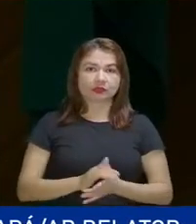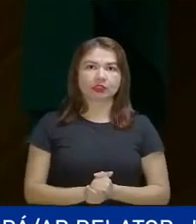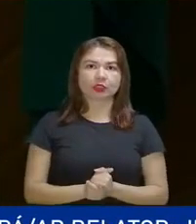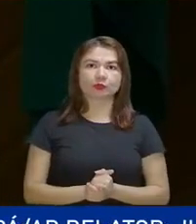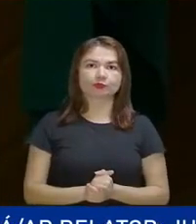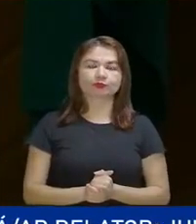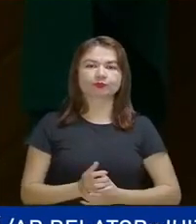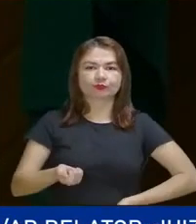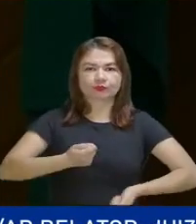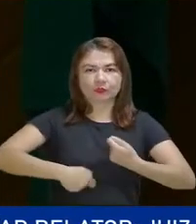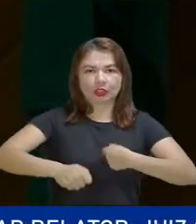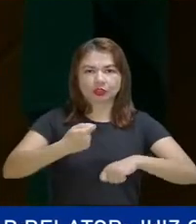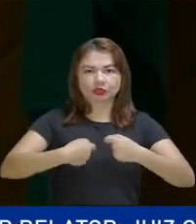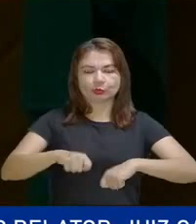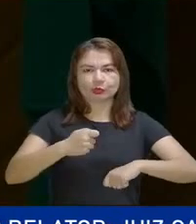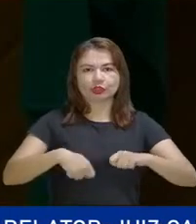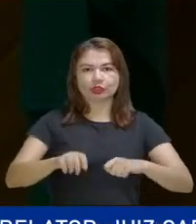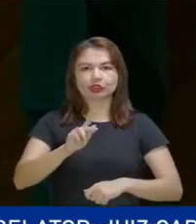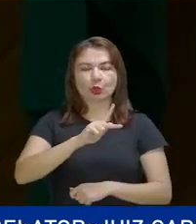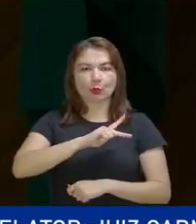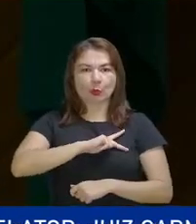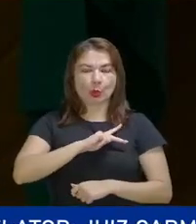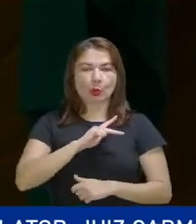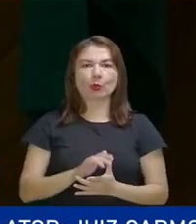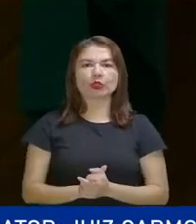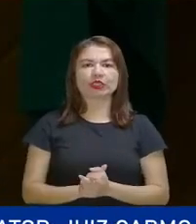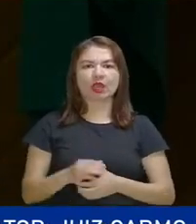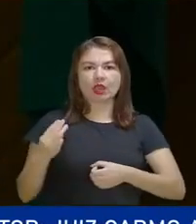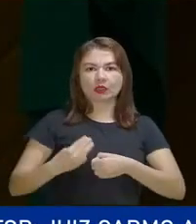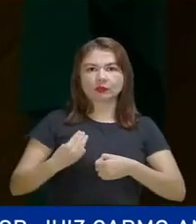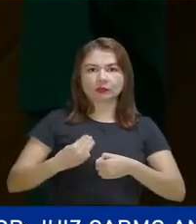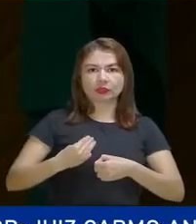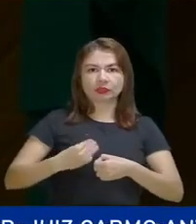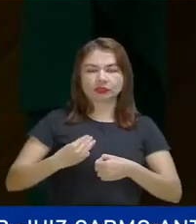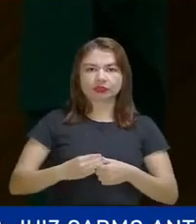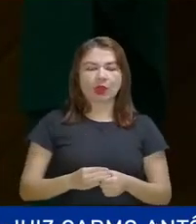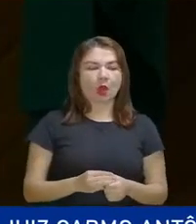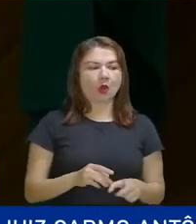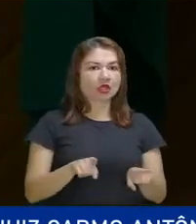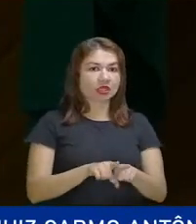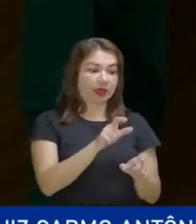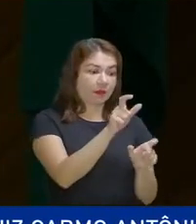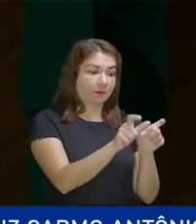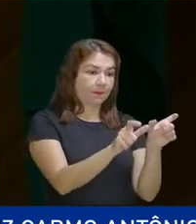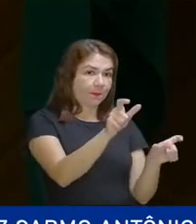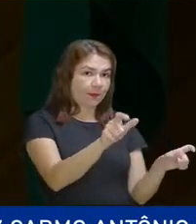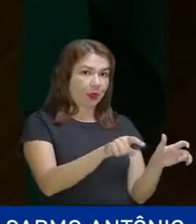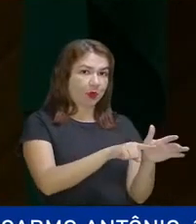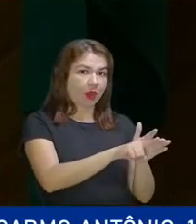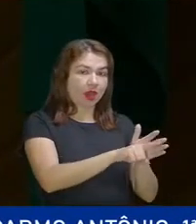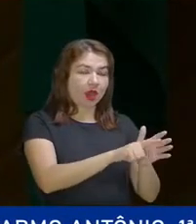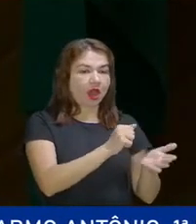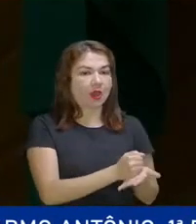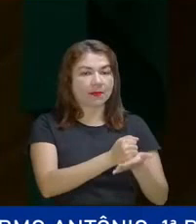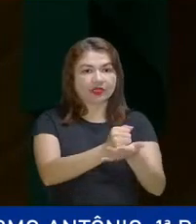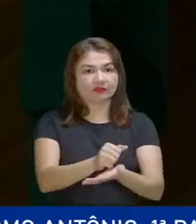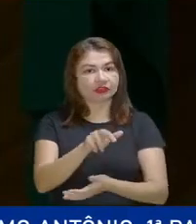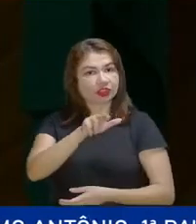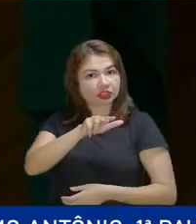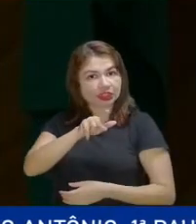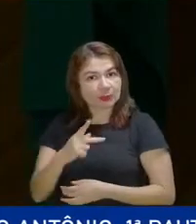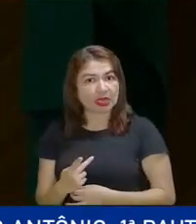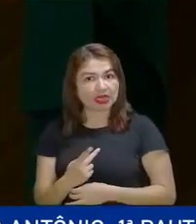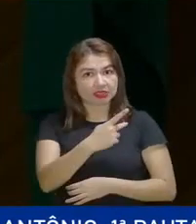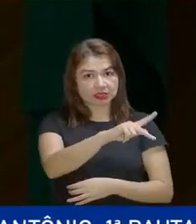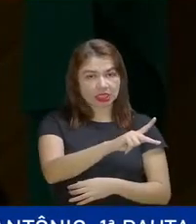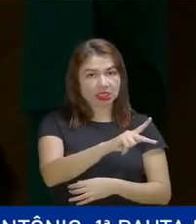instrumentalizou a administração pública municipal por intermédio dos demais investigados em benefício da candidatura de sua irmã, a